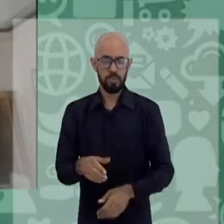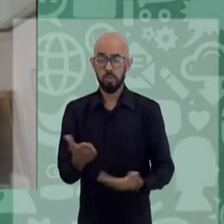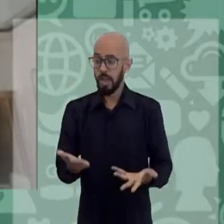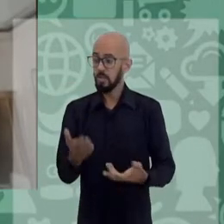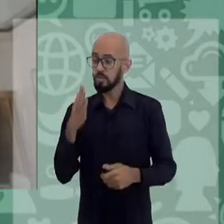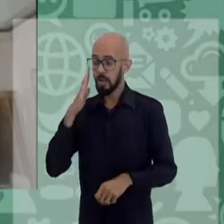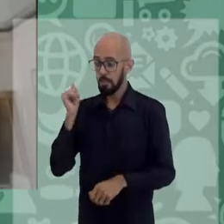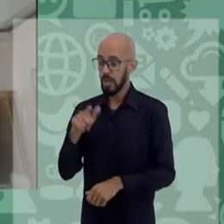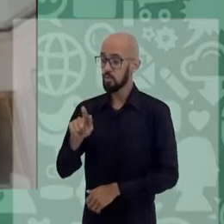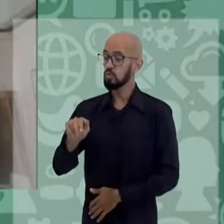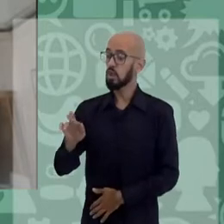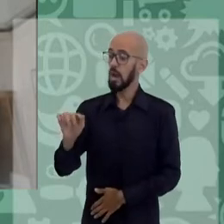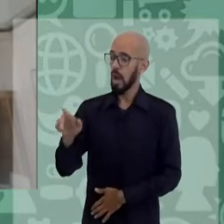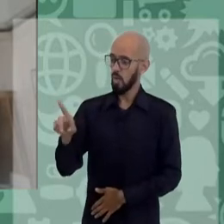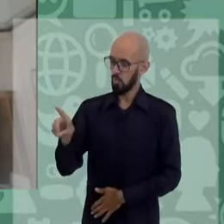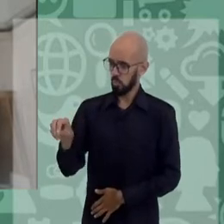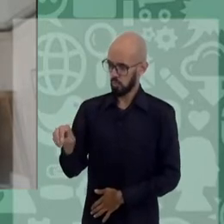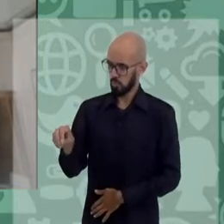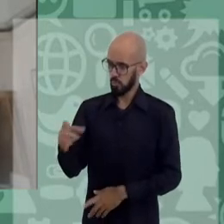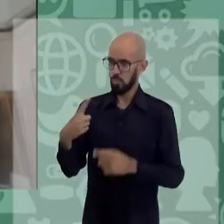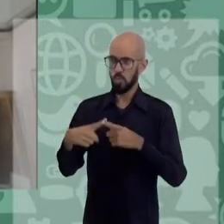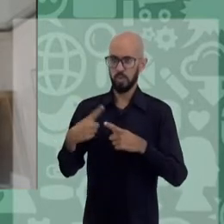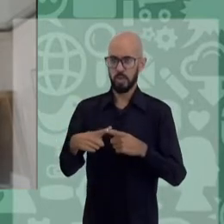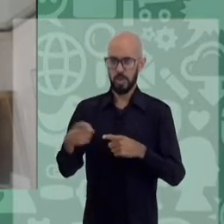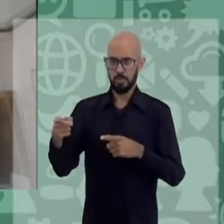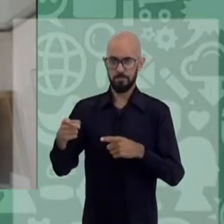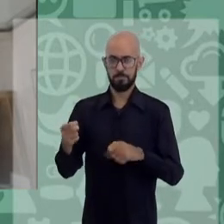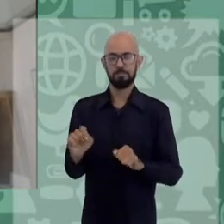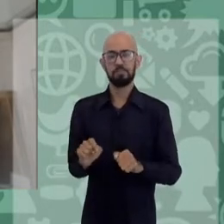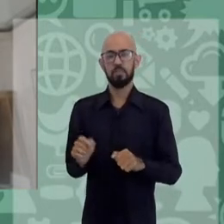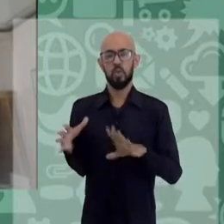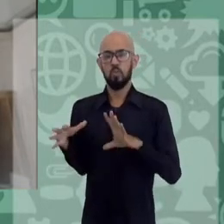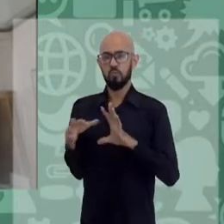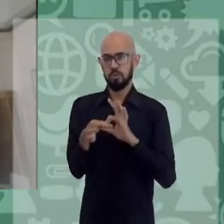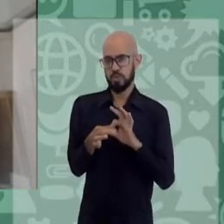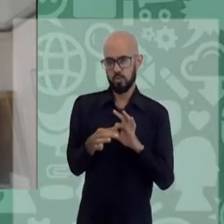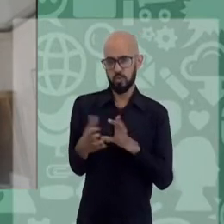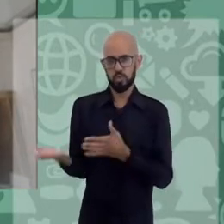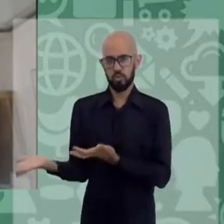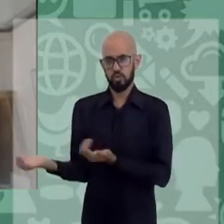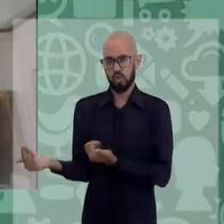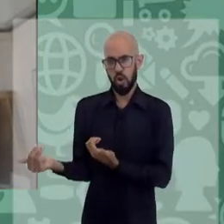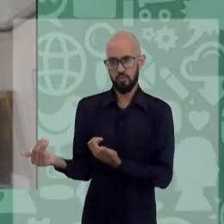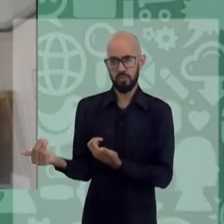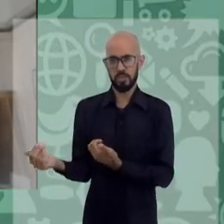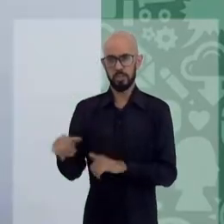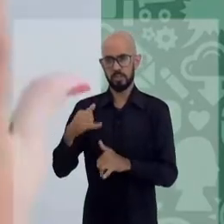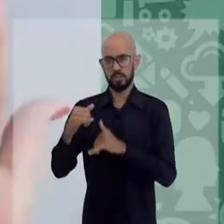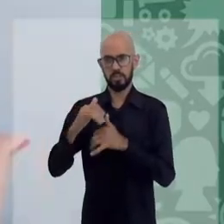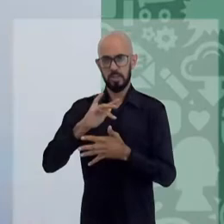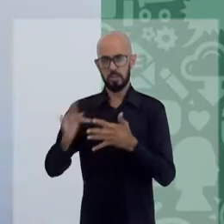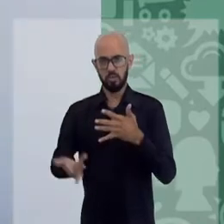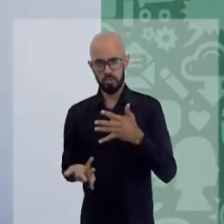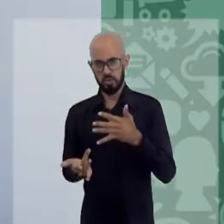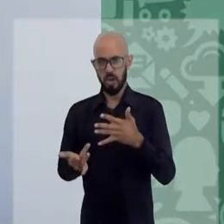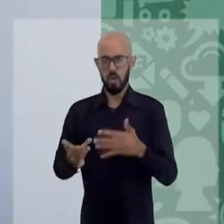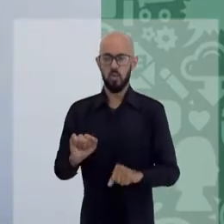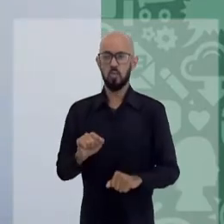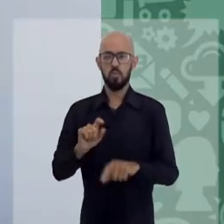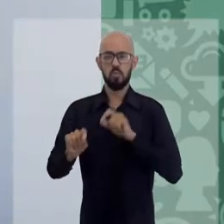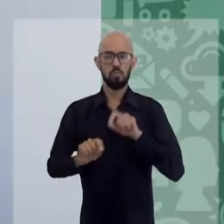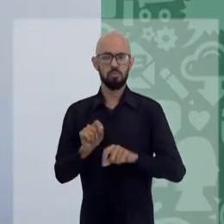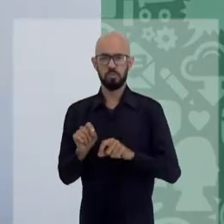relação a esse tema, porque é inegável o vínculo entre jovem e internet, rede social,